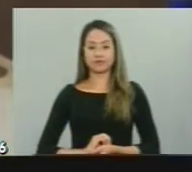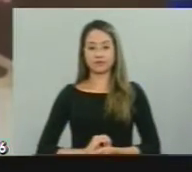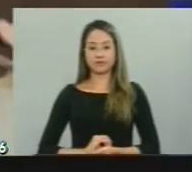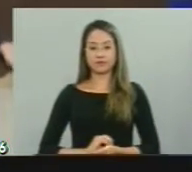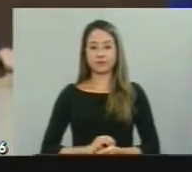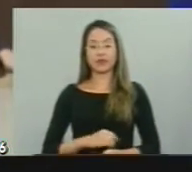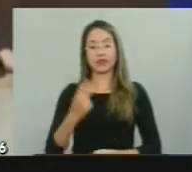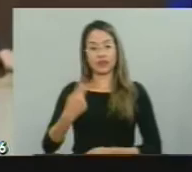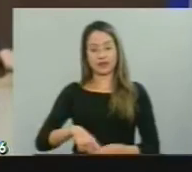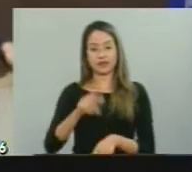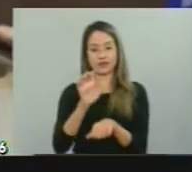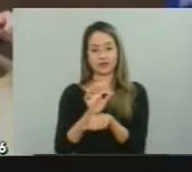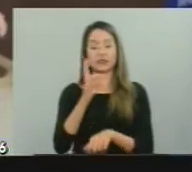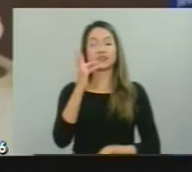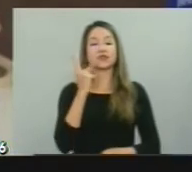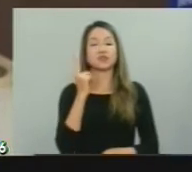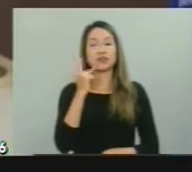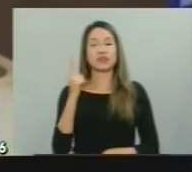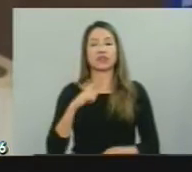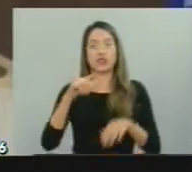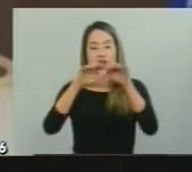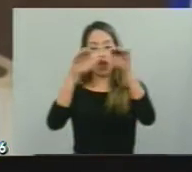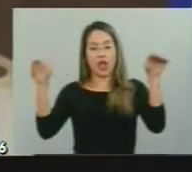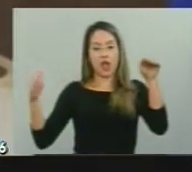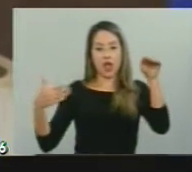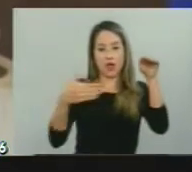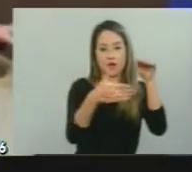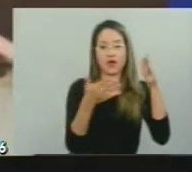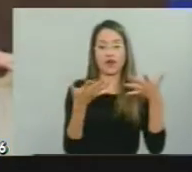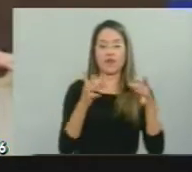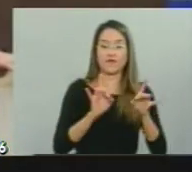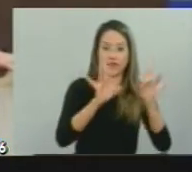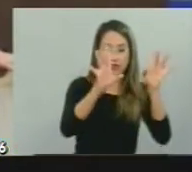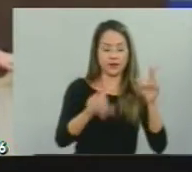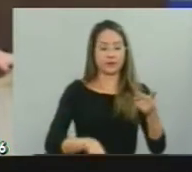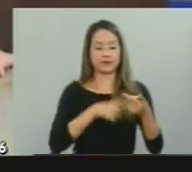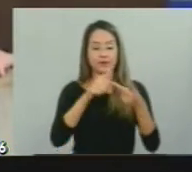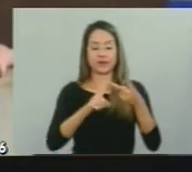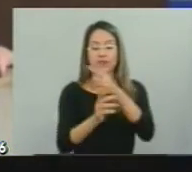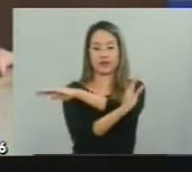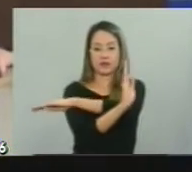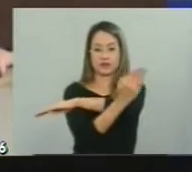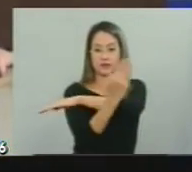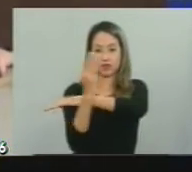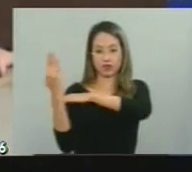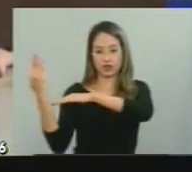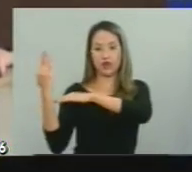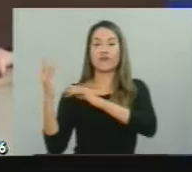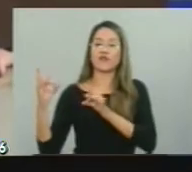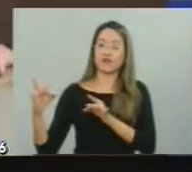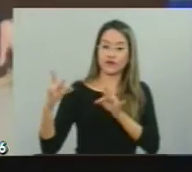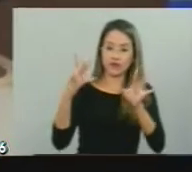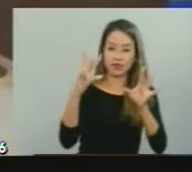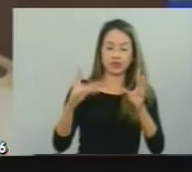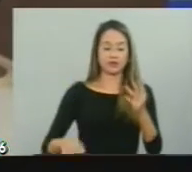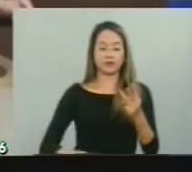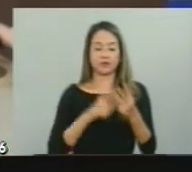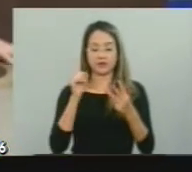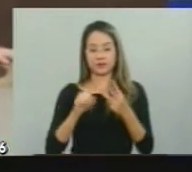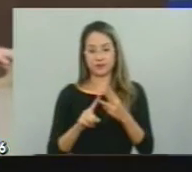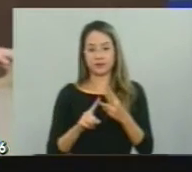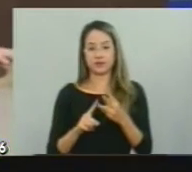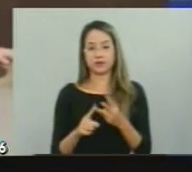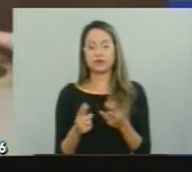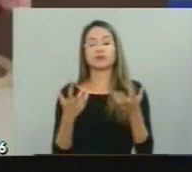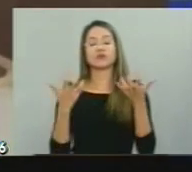aqui no Ceará querem o aquário, esses setores que querem o centro de eventos, que querem o cinturão digital, que querem